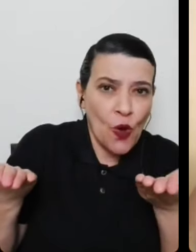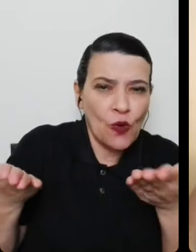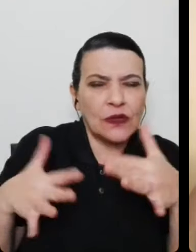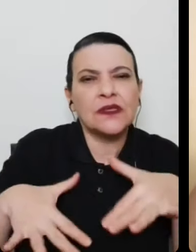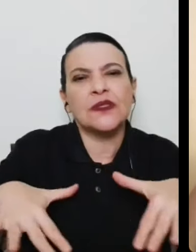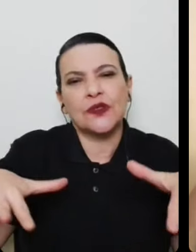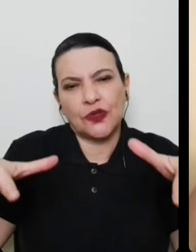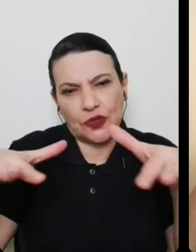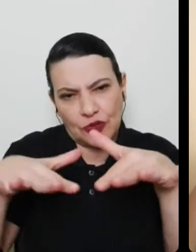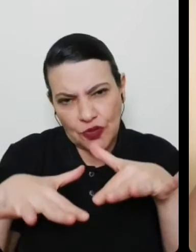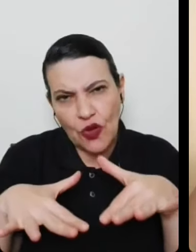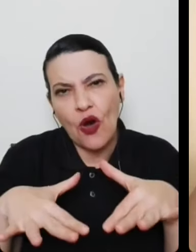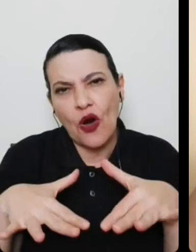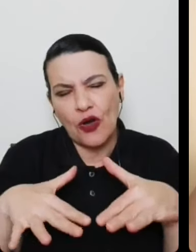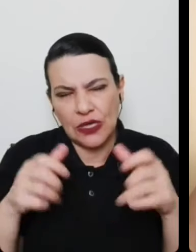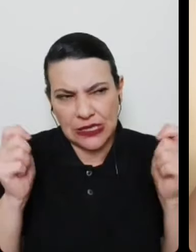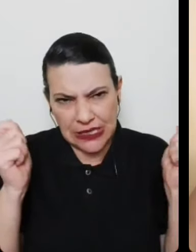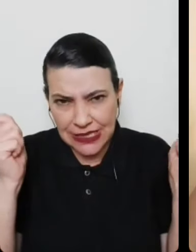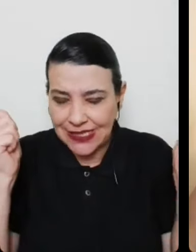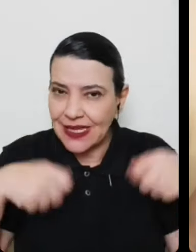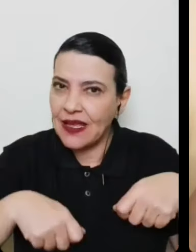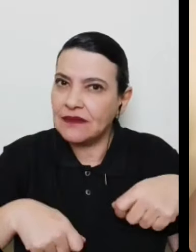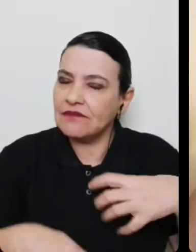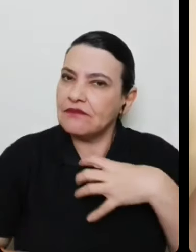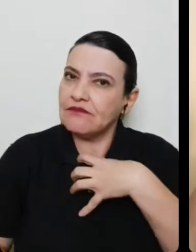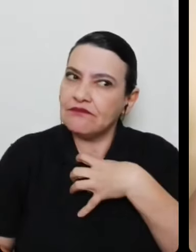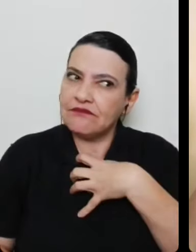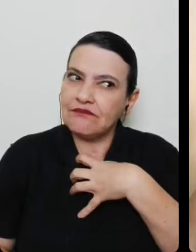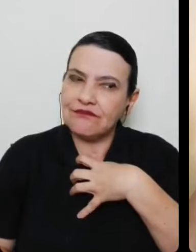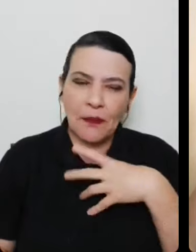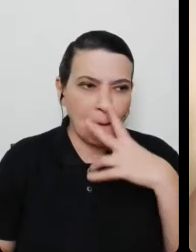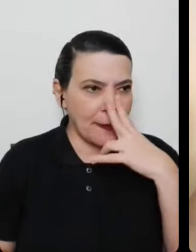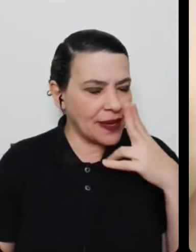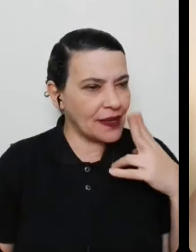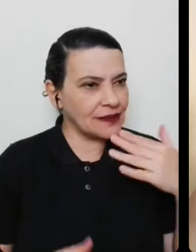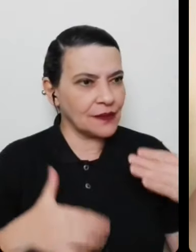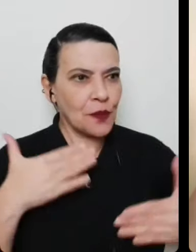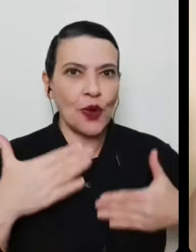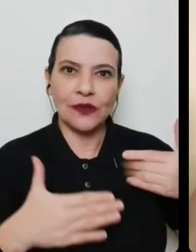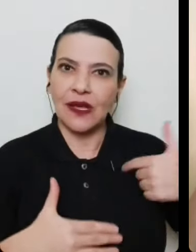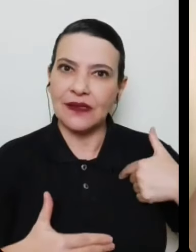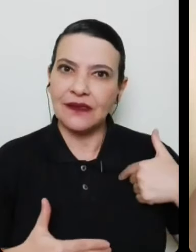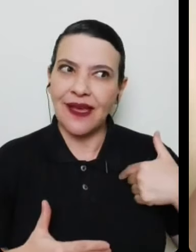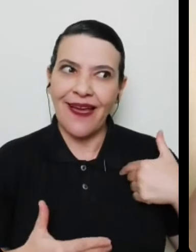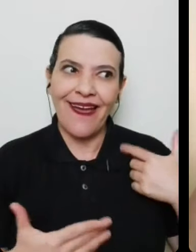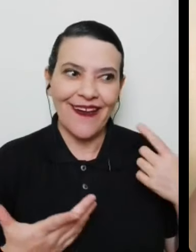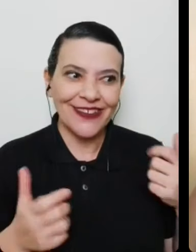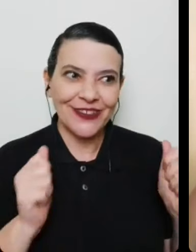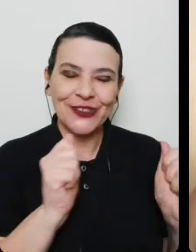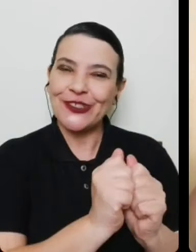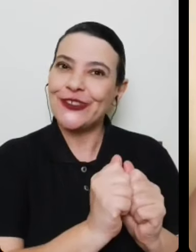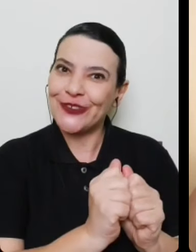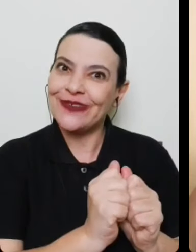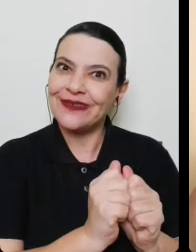né, possamos nos sentir parte daquele processo enquanto estamos ali,